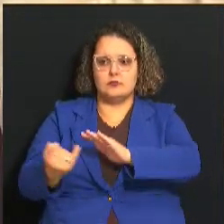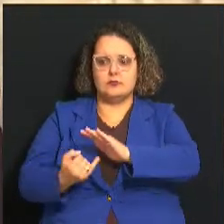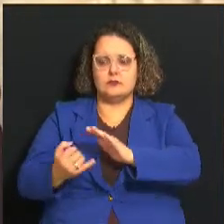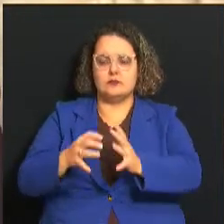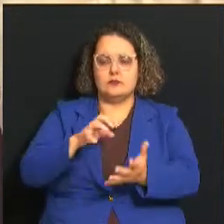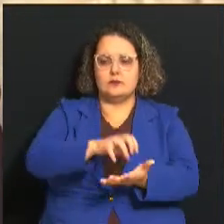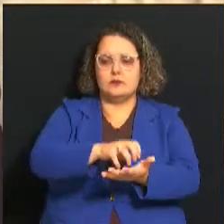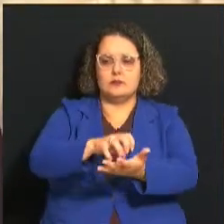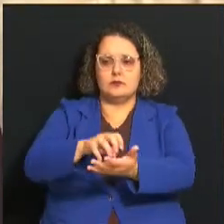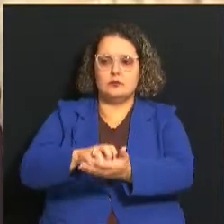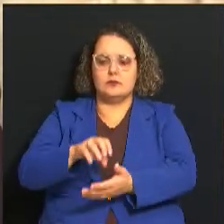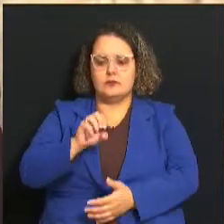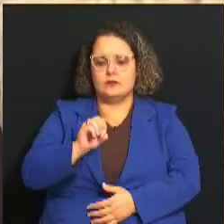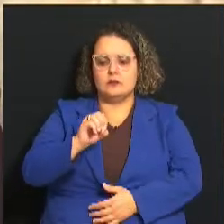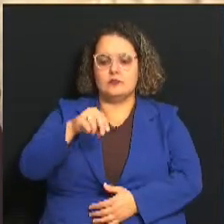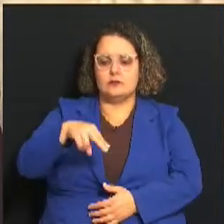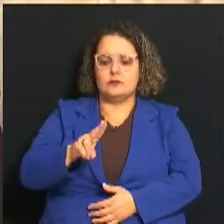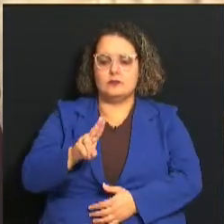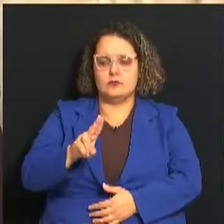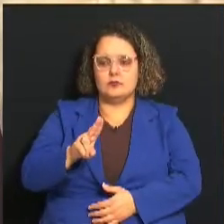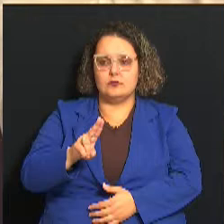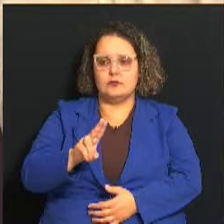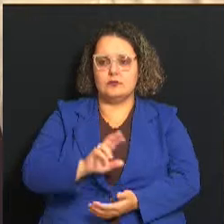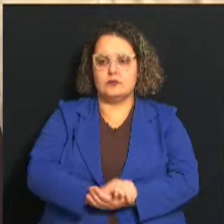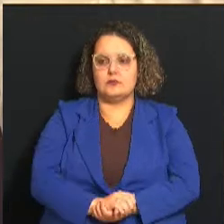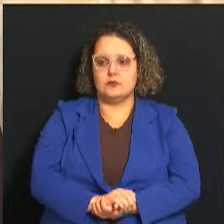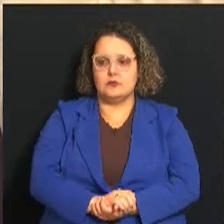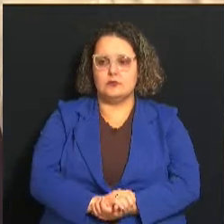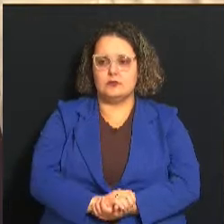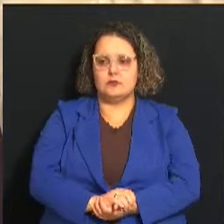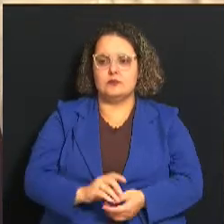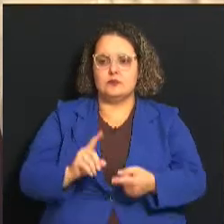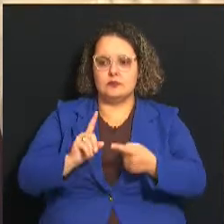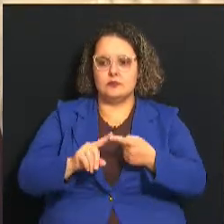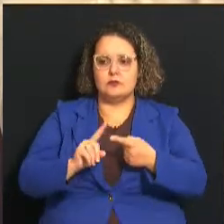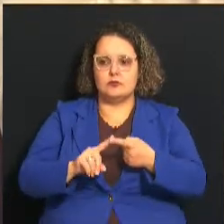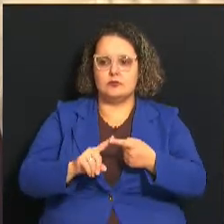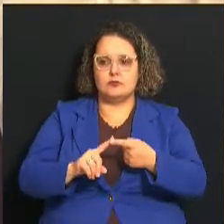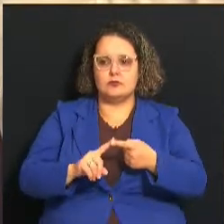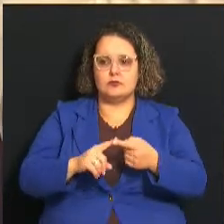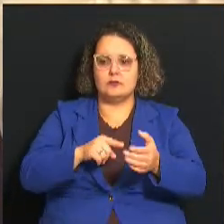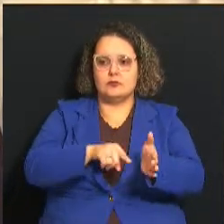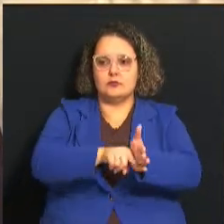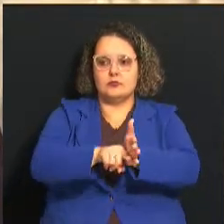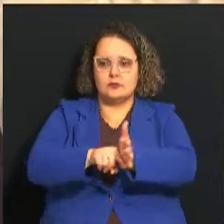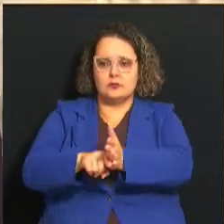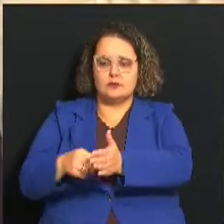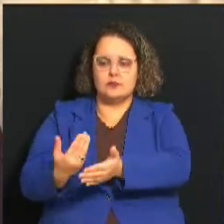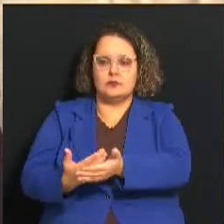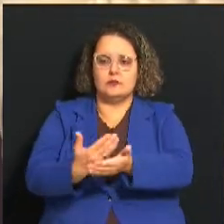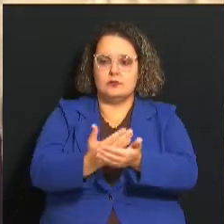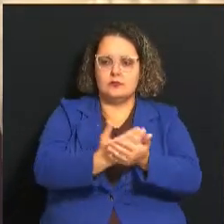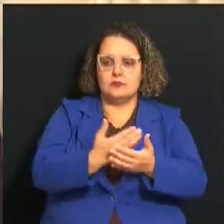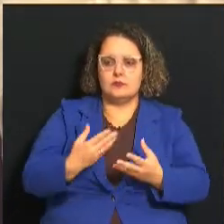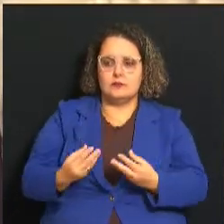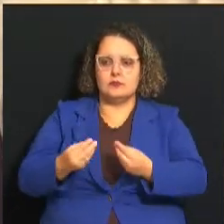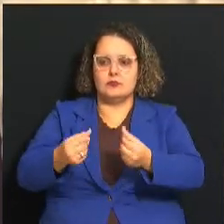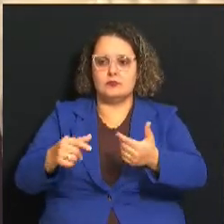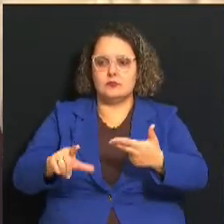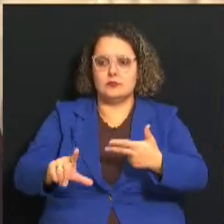Nações Unidas, ONU. 1. Realizar estudos para aprimoramento da